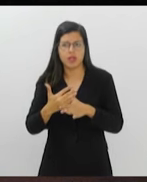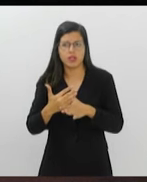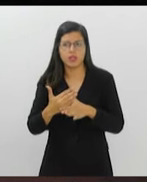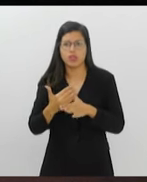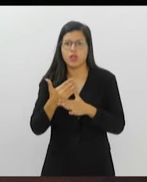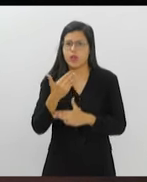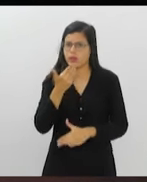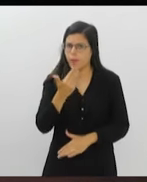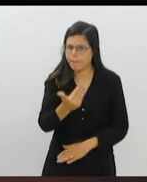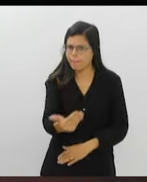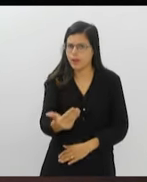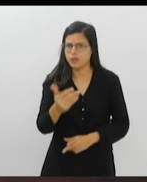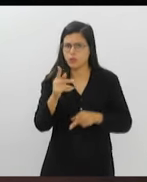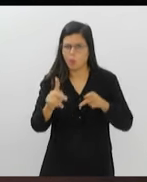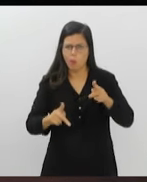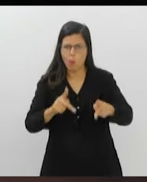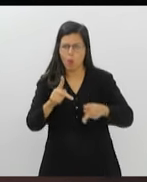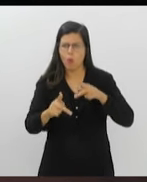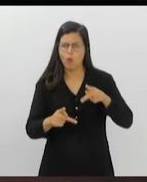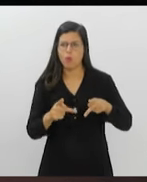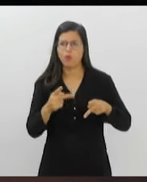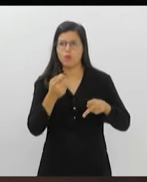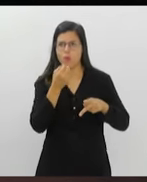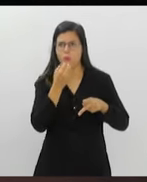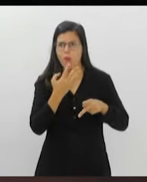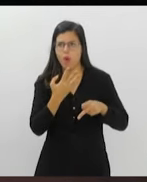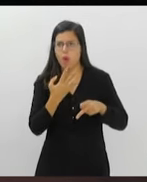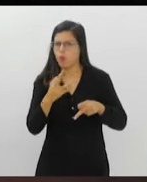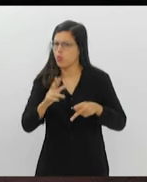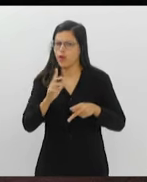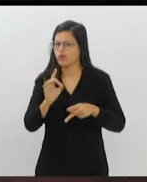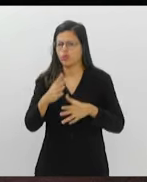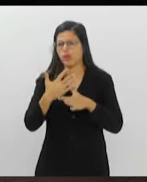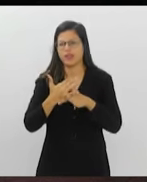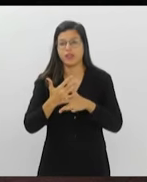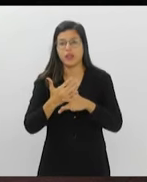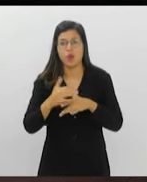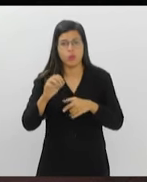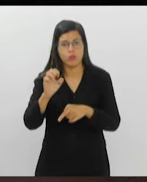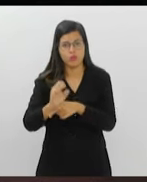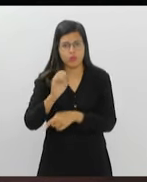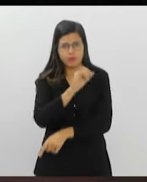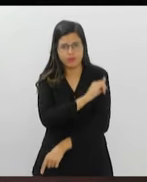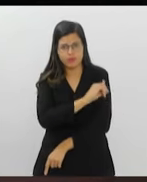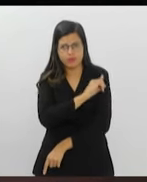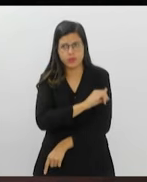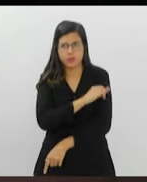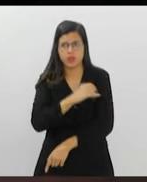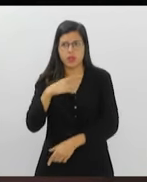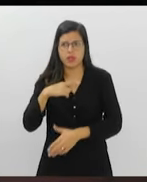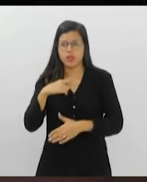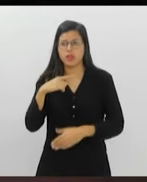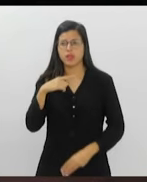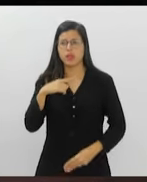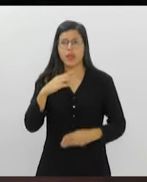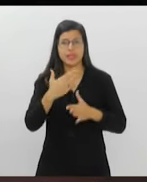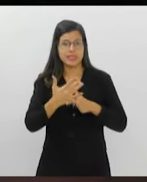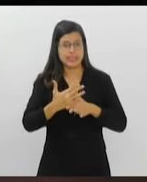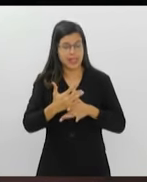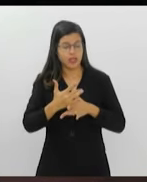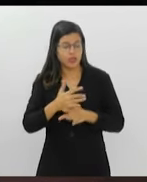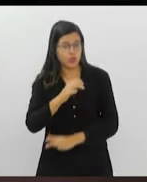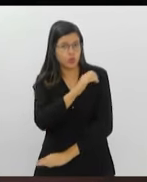toda a população de bem, não só a população de Niterói. No Estado do Rio, a gente tem um município do Rio hoje que